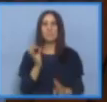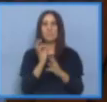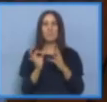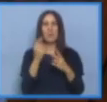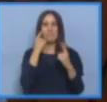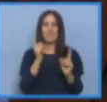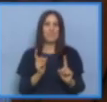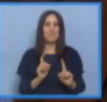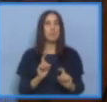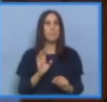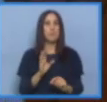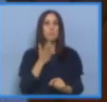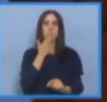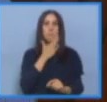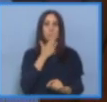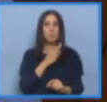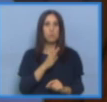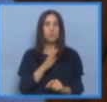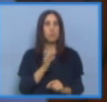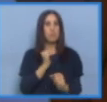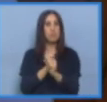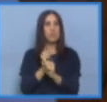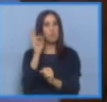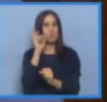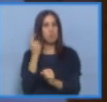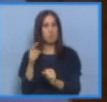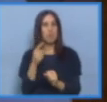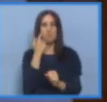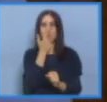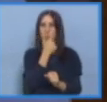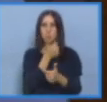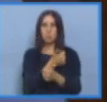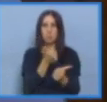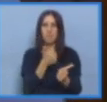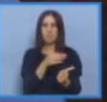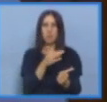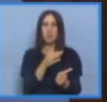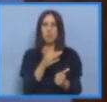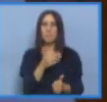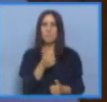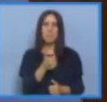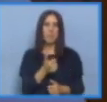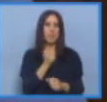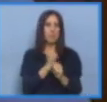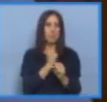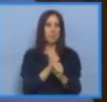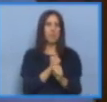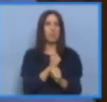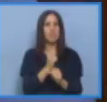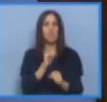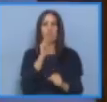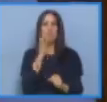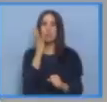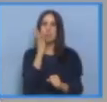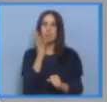pormenores, mas pelo menos a audição é trabalhada, a visão, se tudo correr bem, será muito bem trabalhada e poderemos